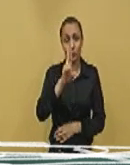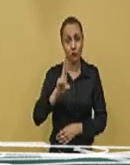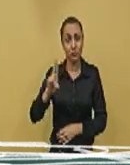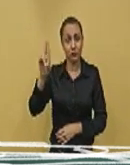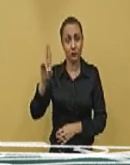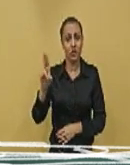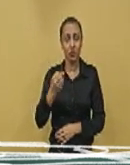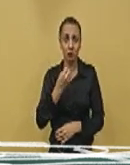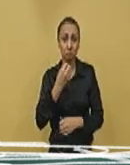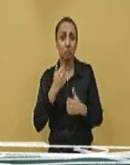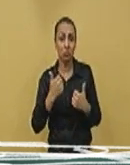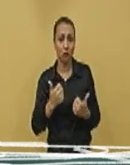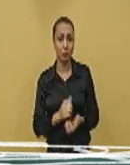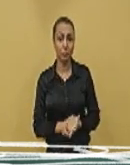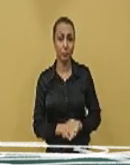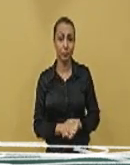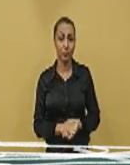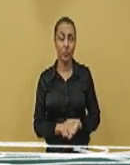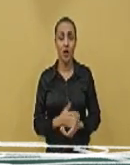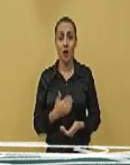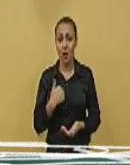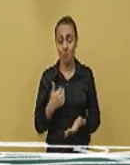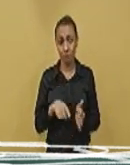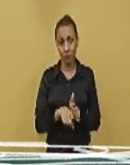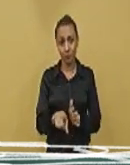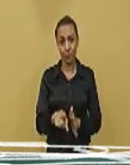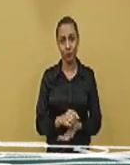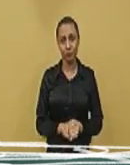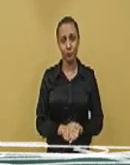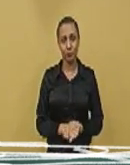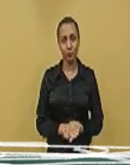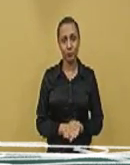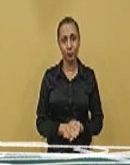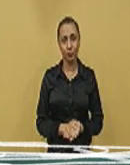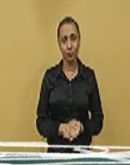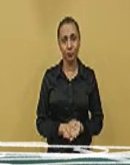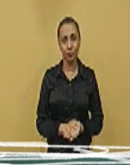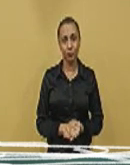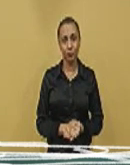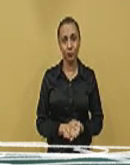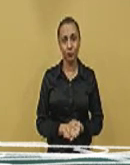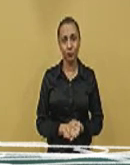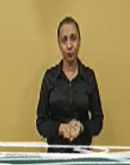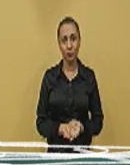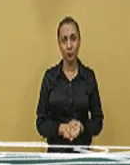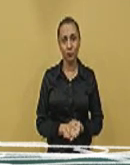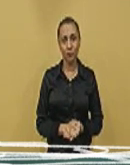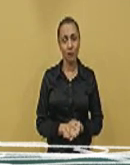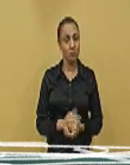nome. Então, a pergunta é, poderia ser a qualquer um de vocês,